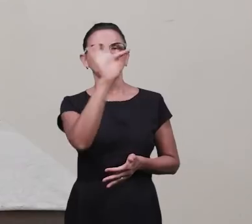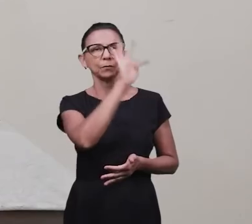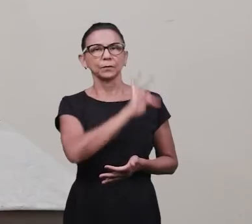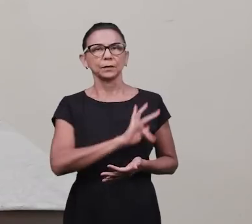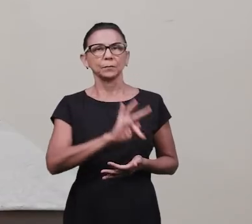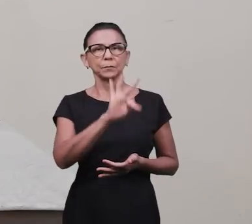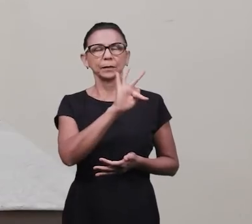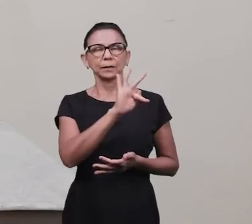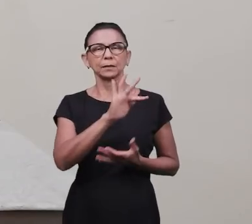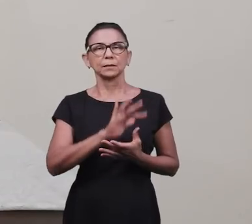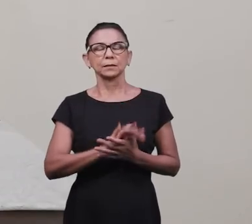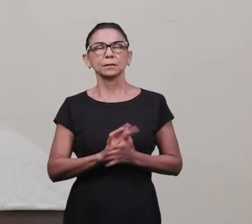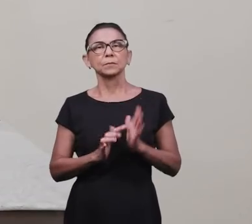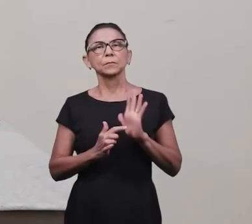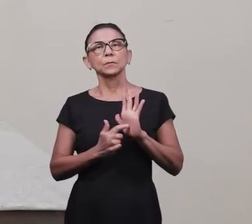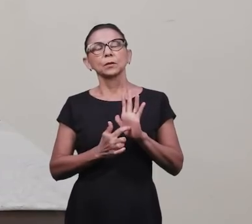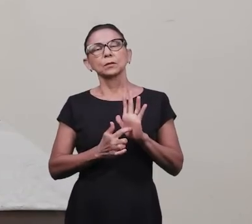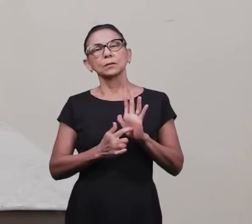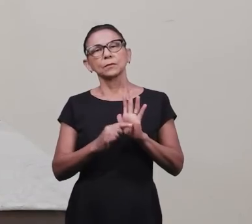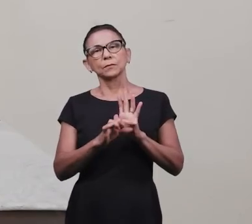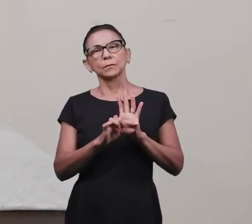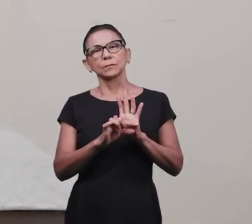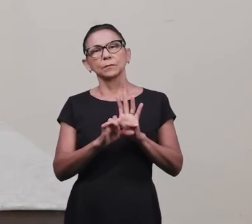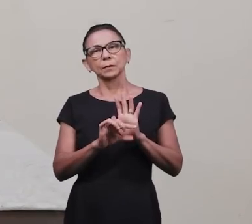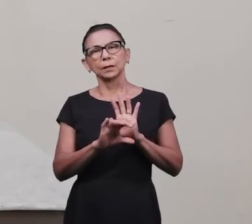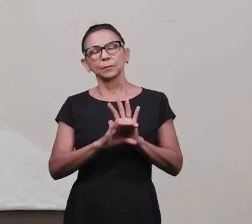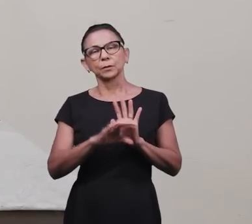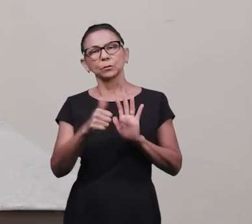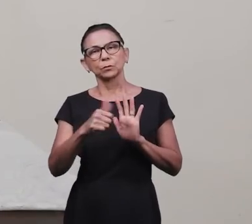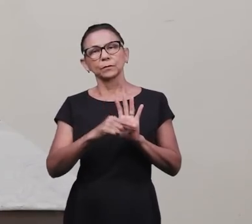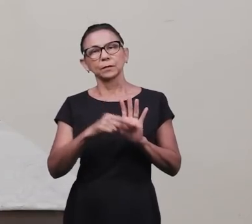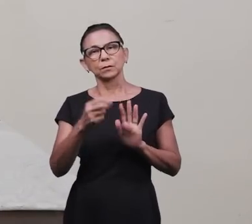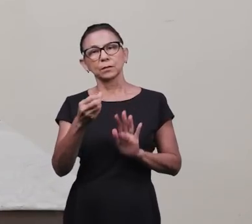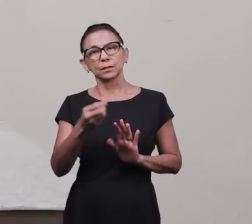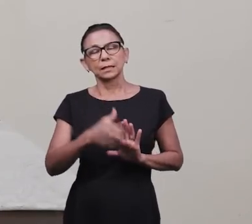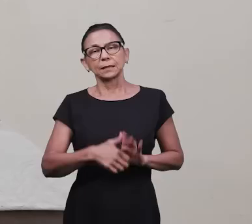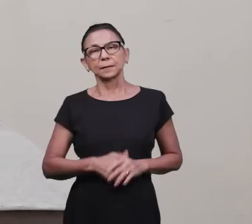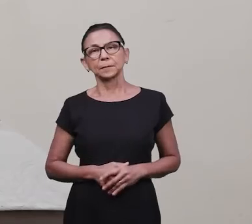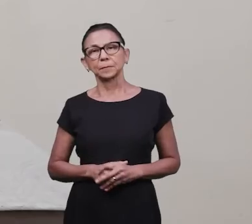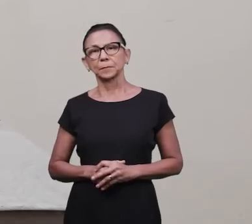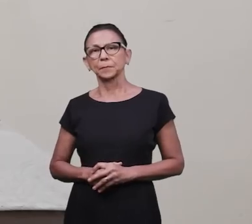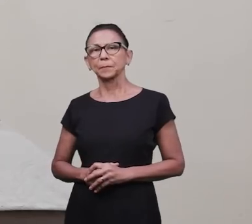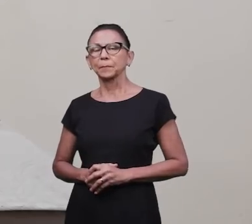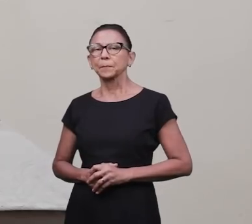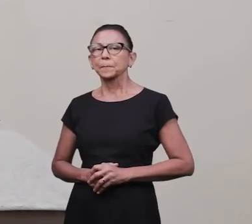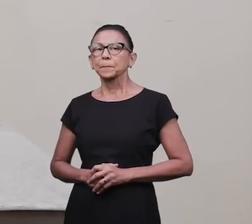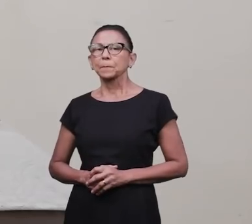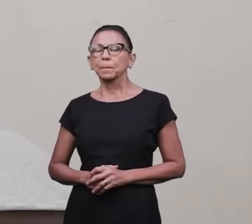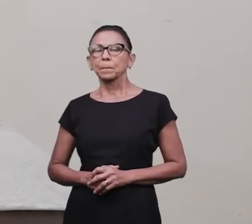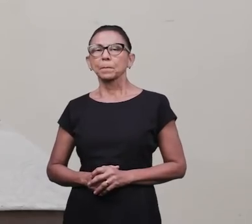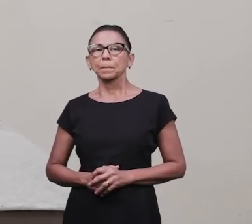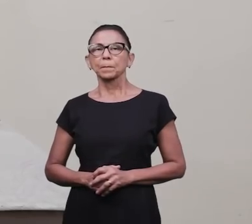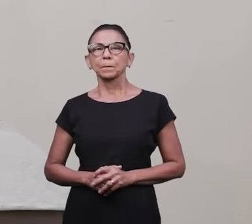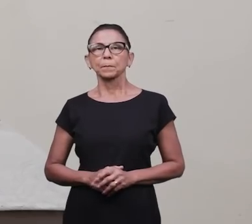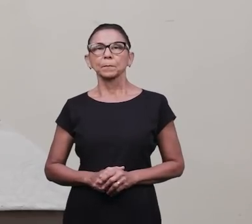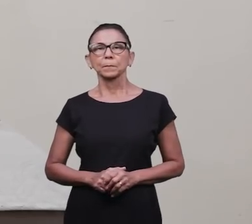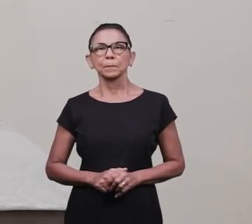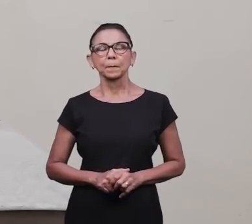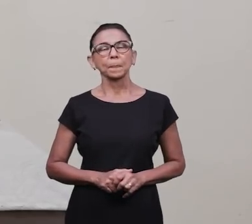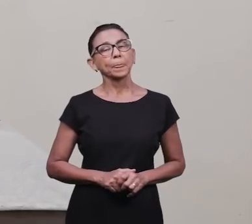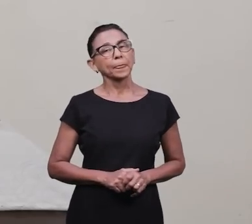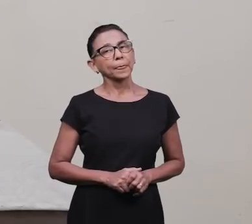1, ela diz assim, né, que aquele que em vós iniciou a boa obra,